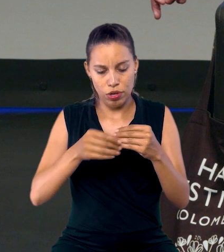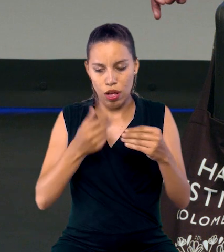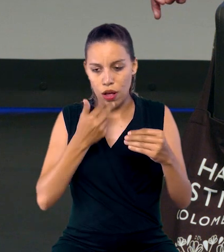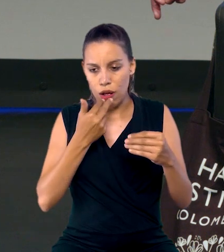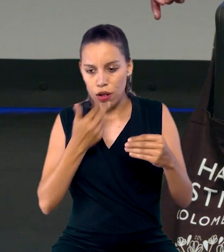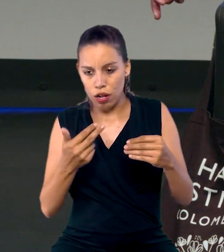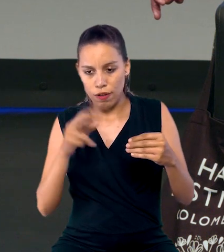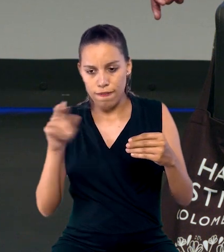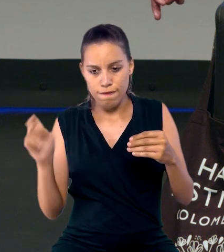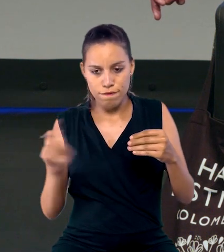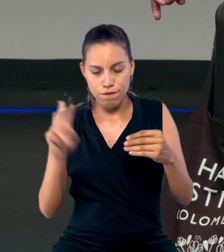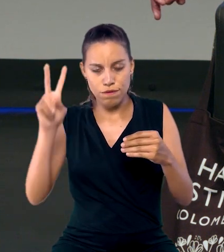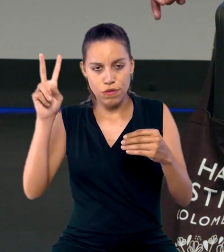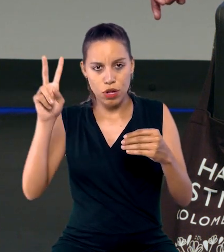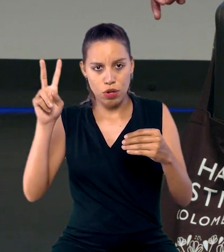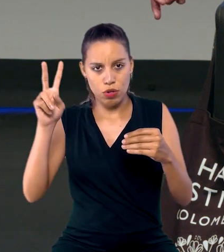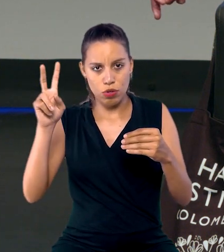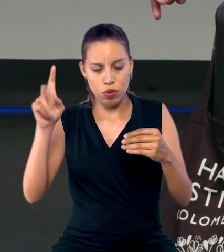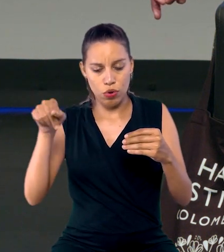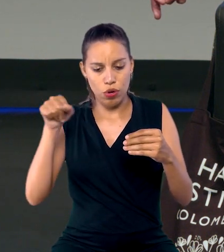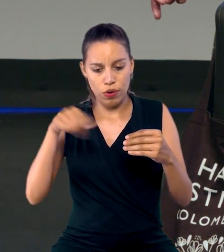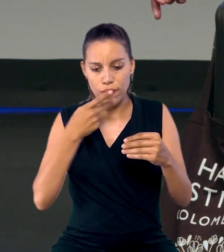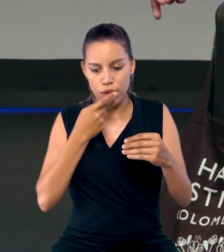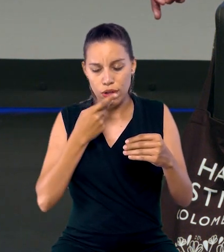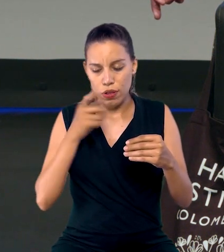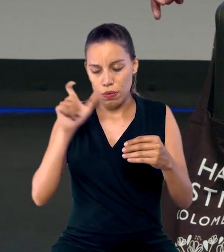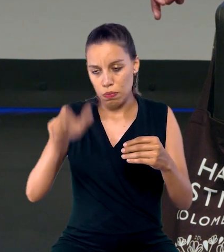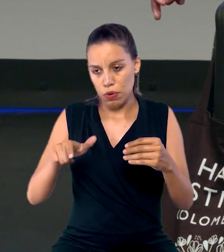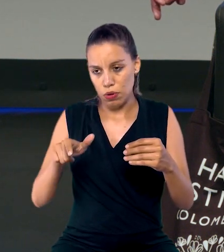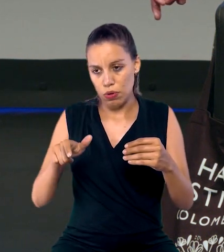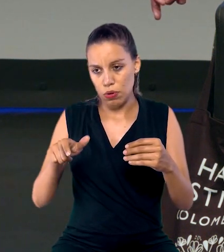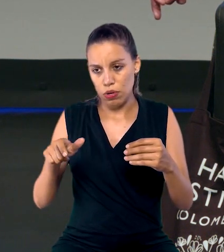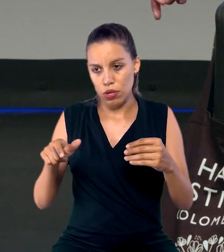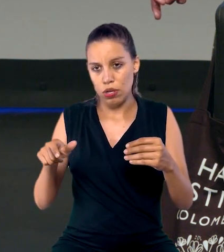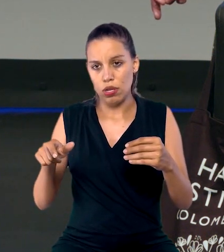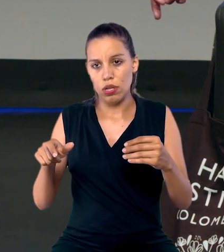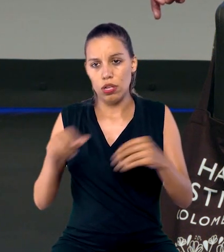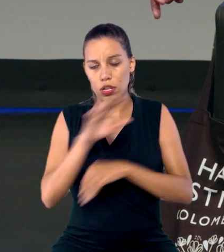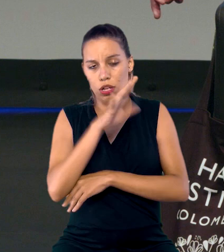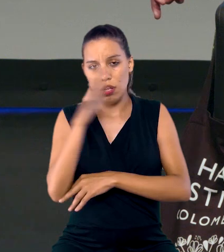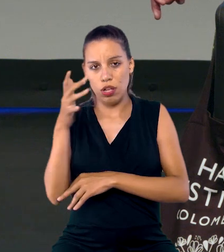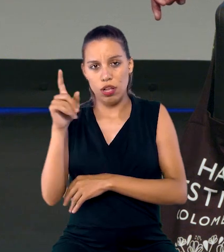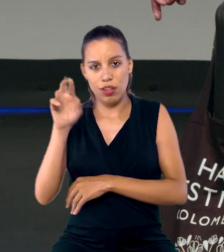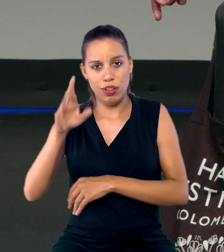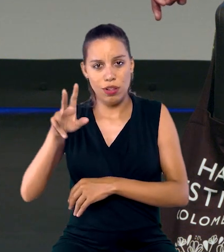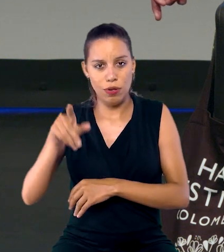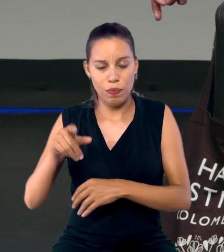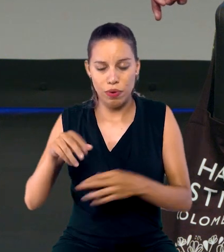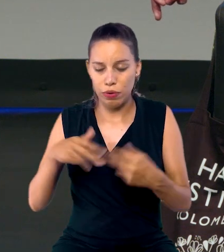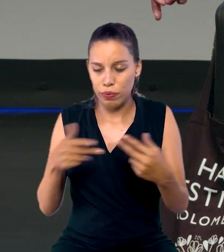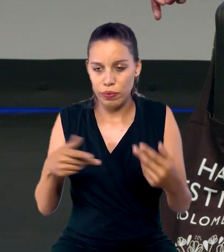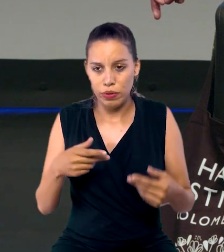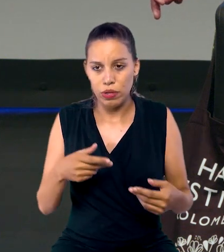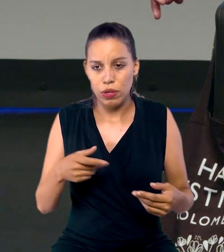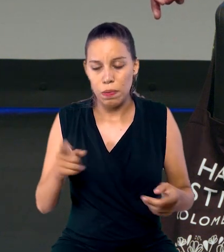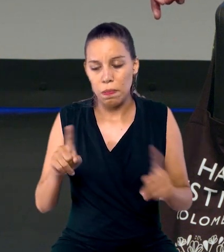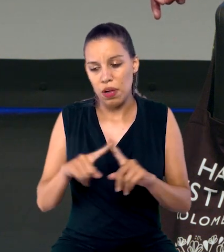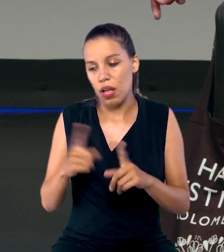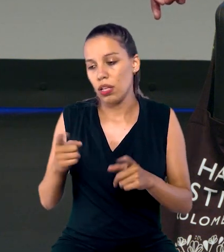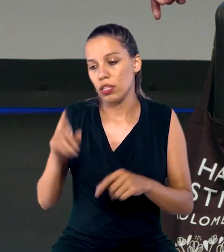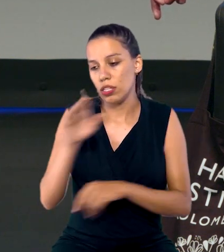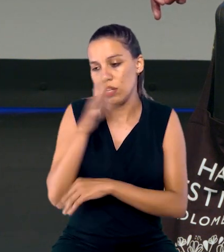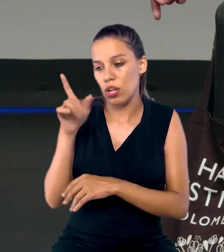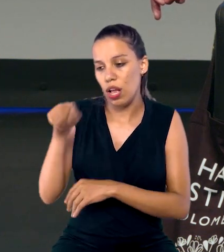e a linguagem daqueles que não chamam a natureza de recurso, de commodity ou de ativo econômico, mas